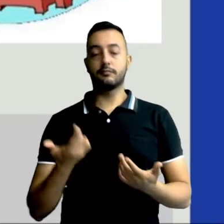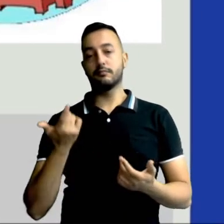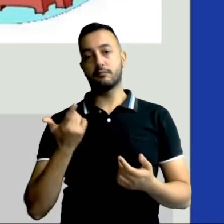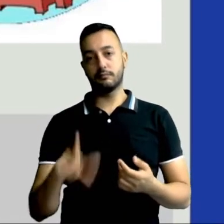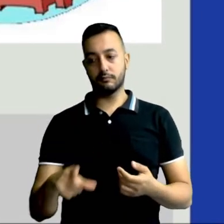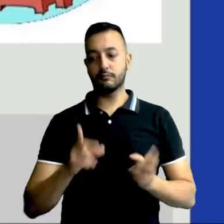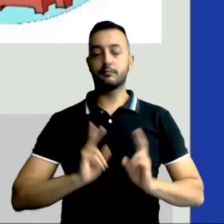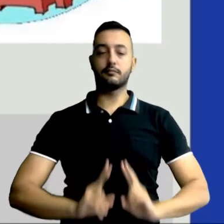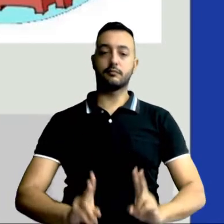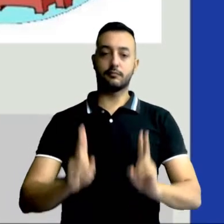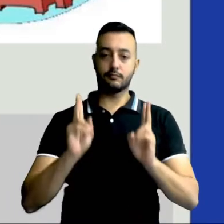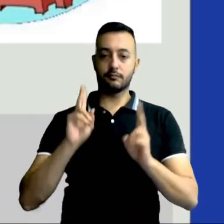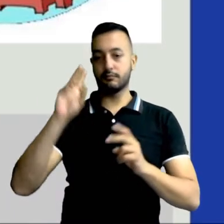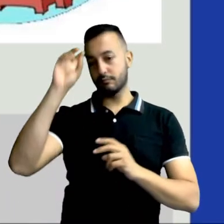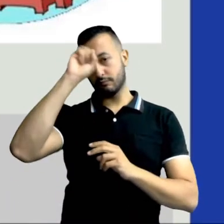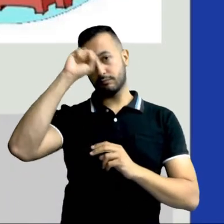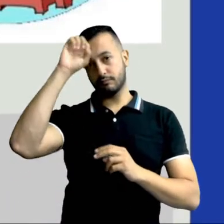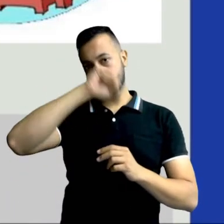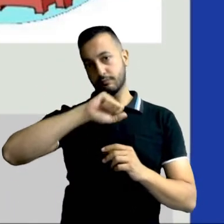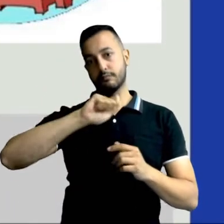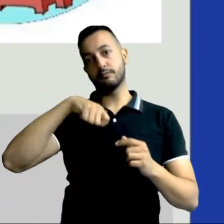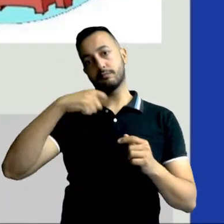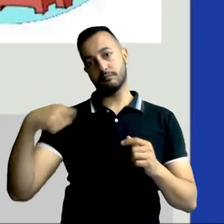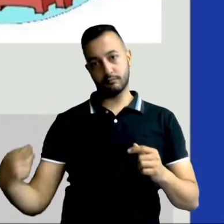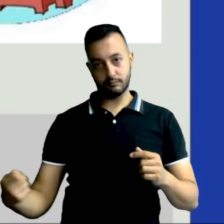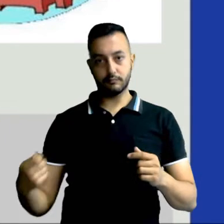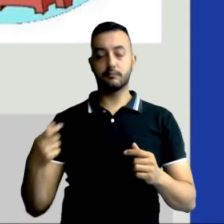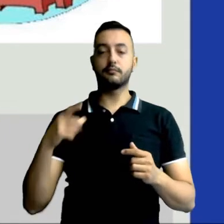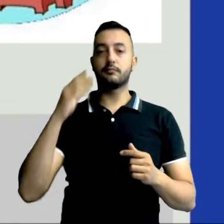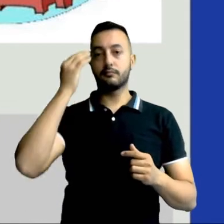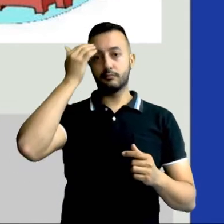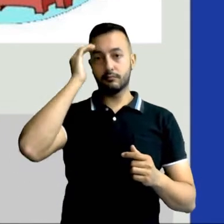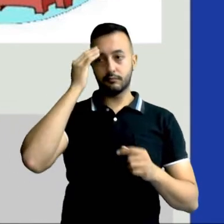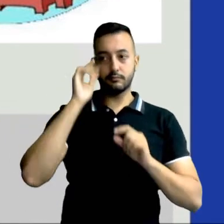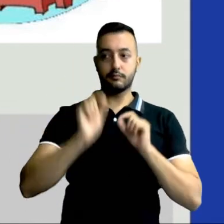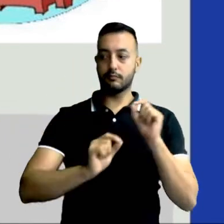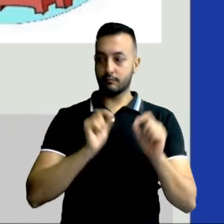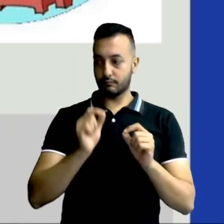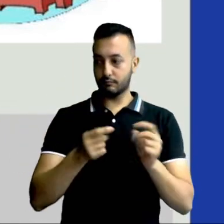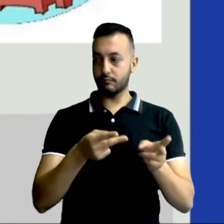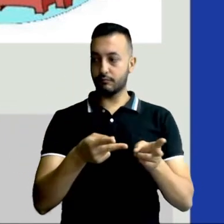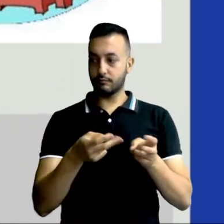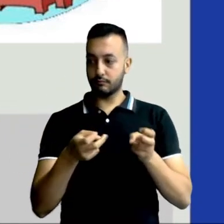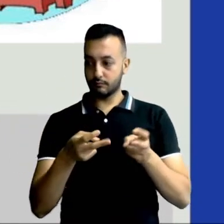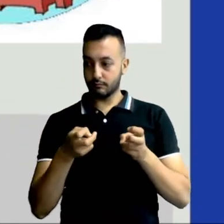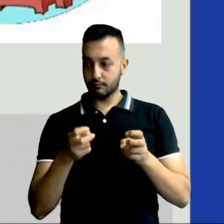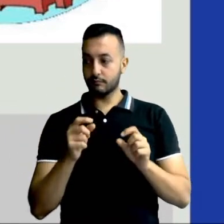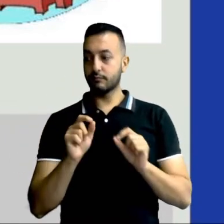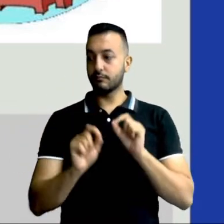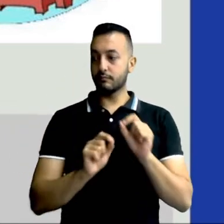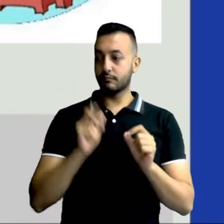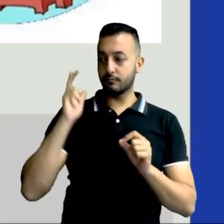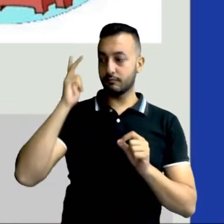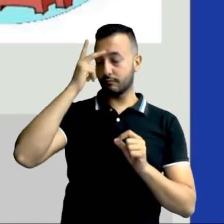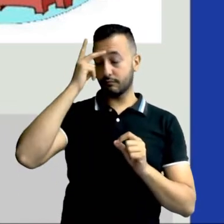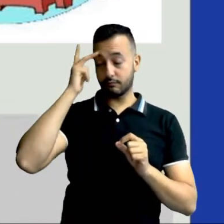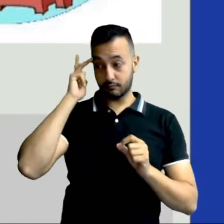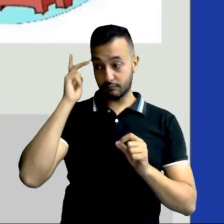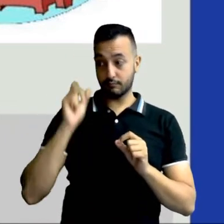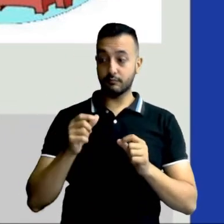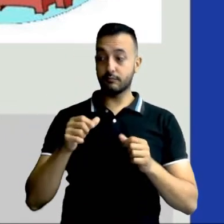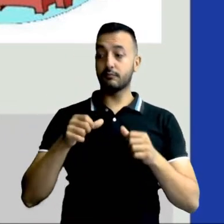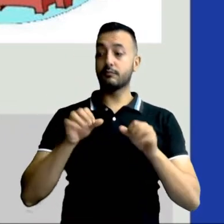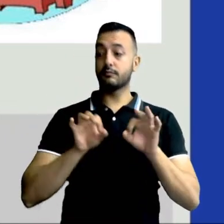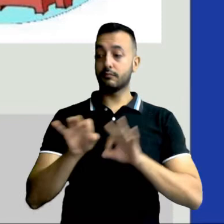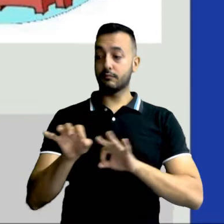mais uma vez continuando né na aprendizagem dos conceitos a gente vai entender o que é colonizador que é aquele que estabelece